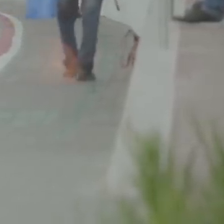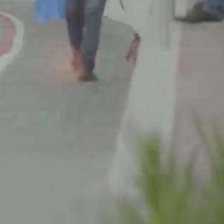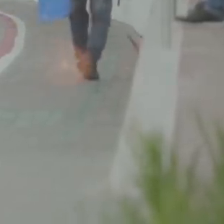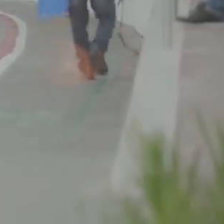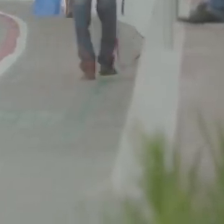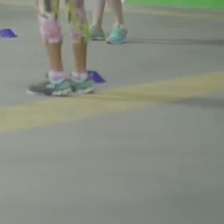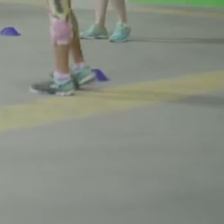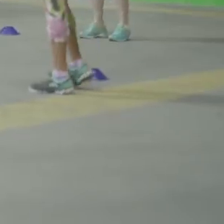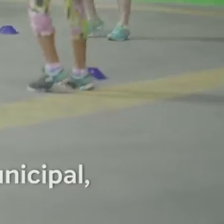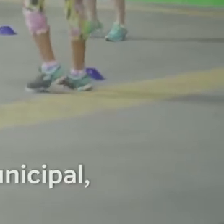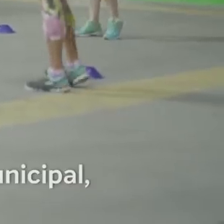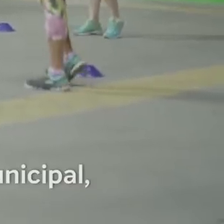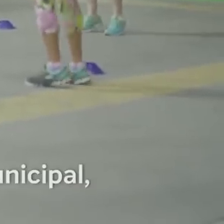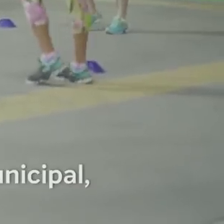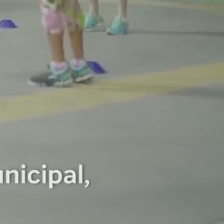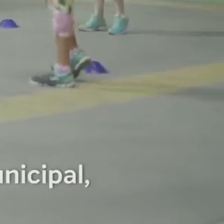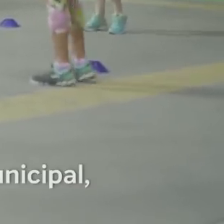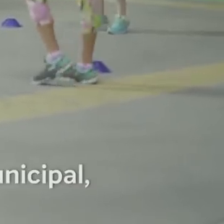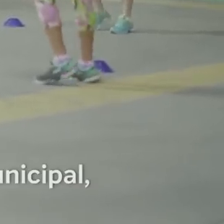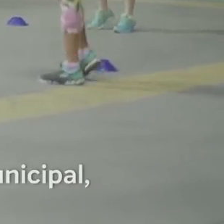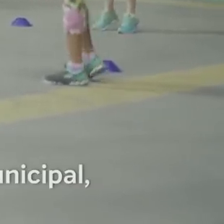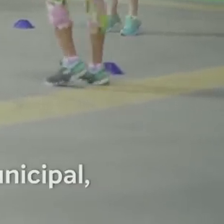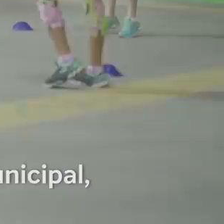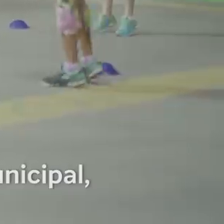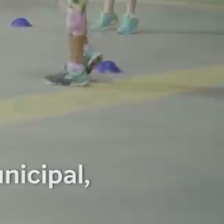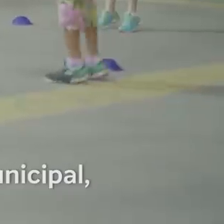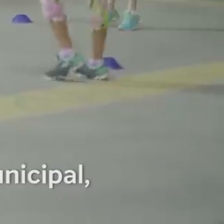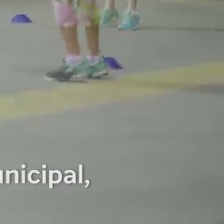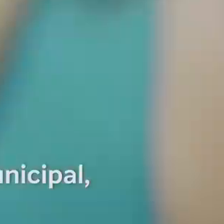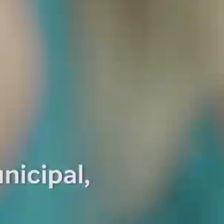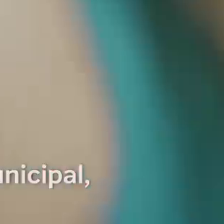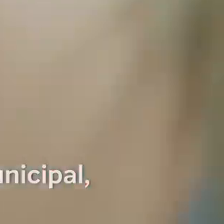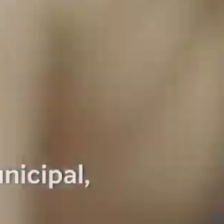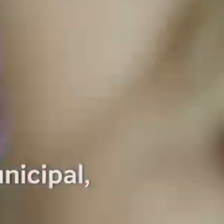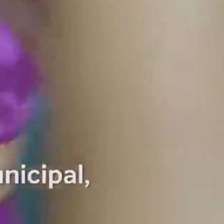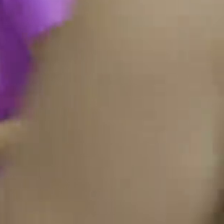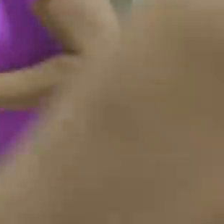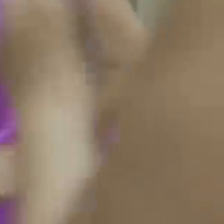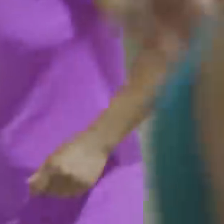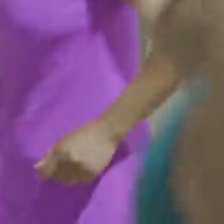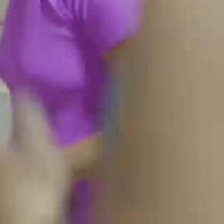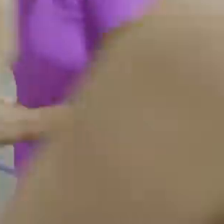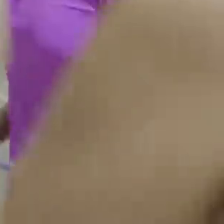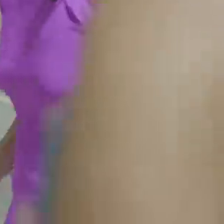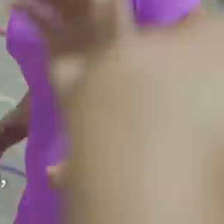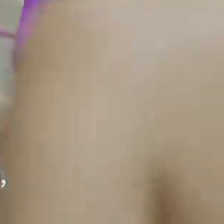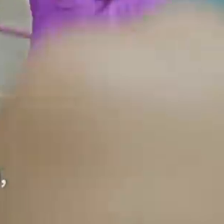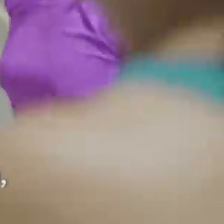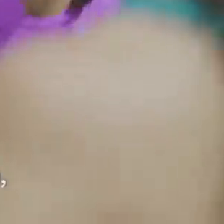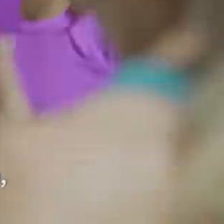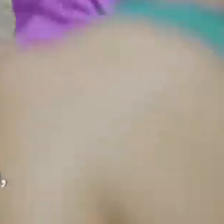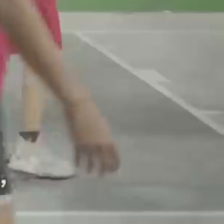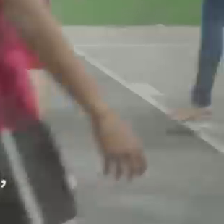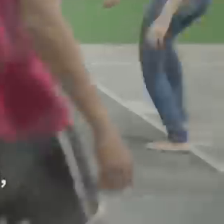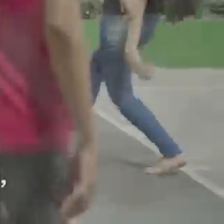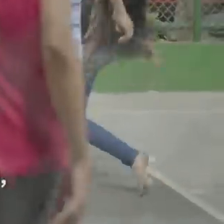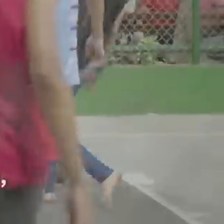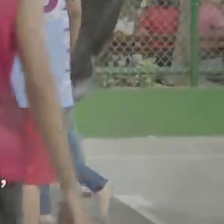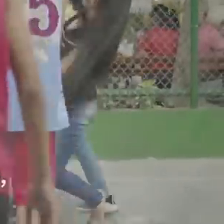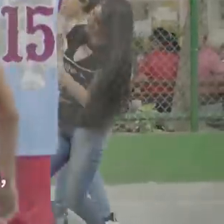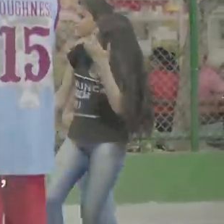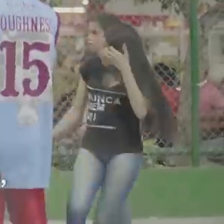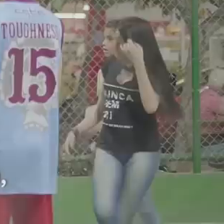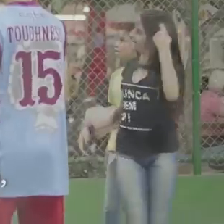caminhada e cooper, monitoramento 24 horas feito pela Guarda Municipal através de câmeras e também eles fazem